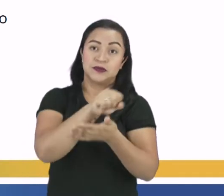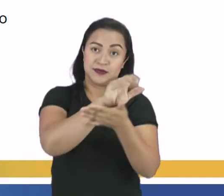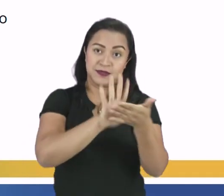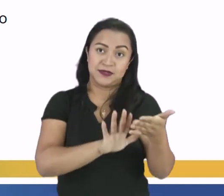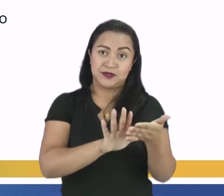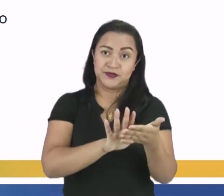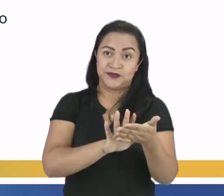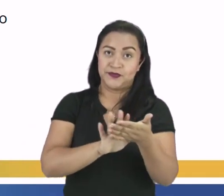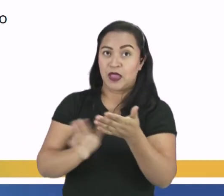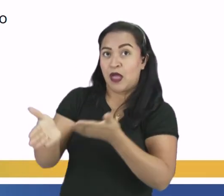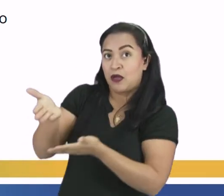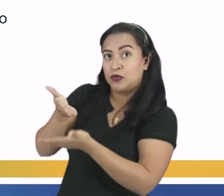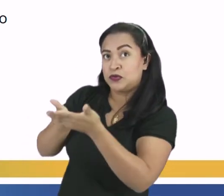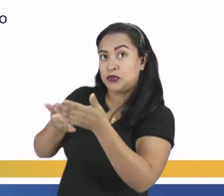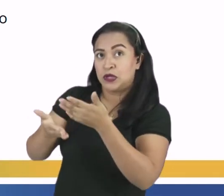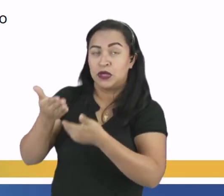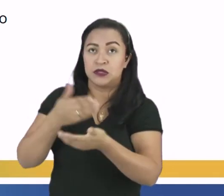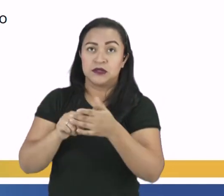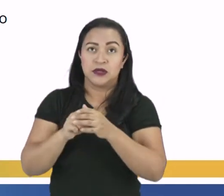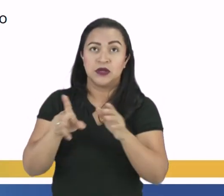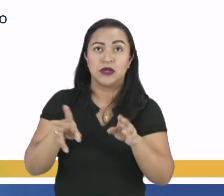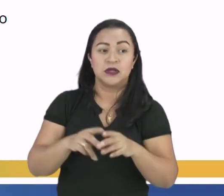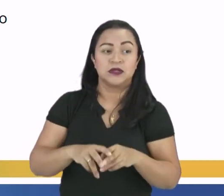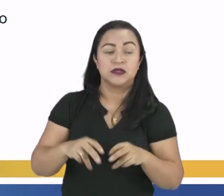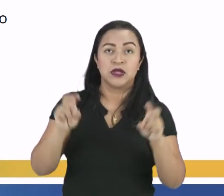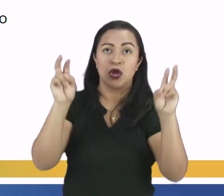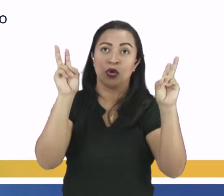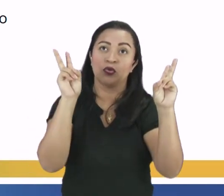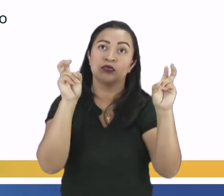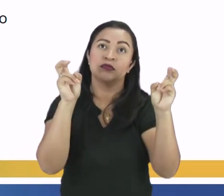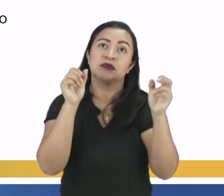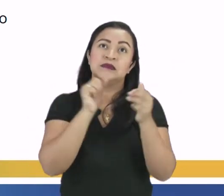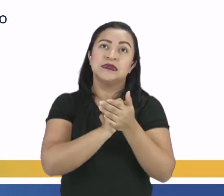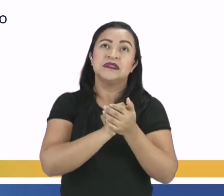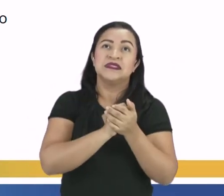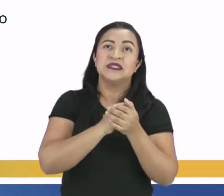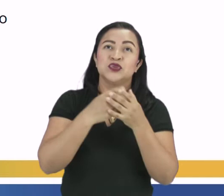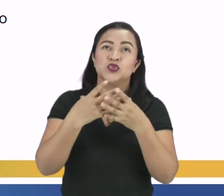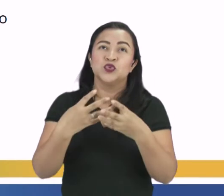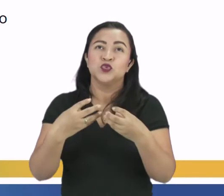Ao relacionar o problema da seca à